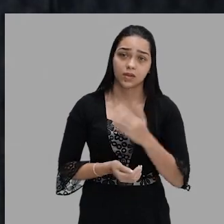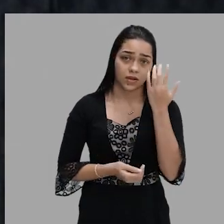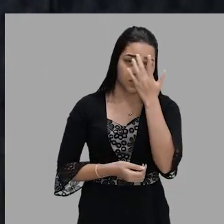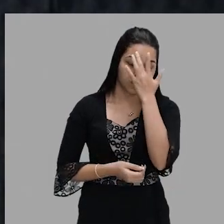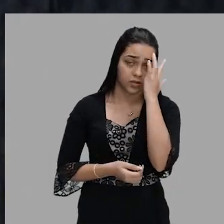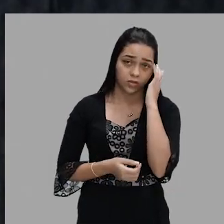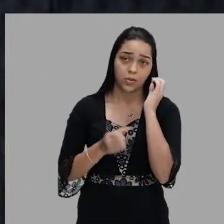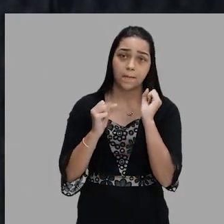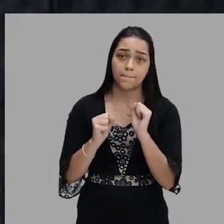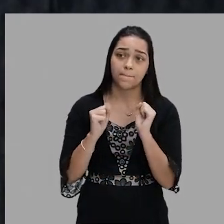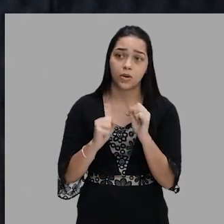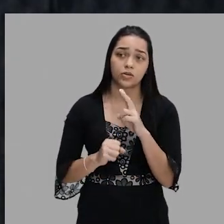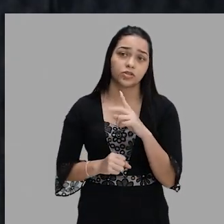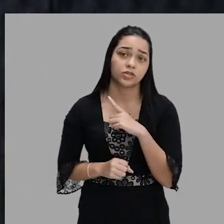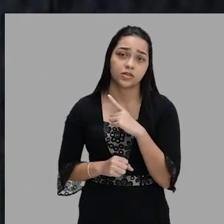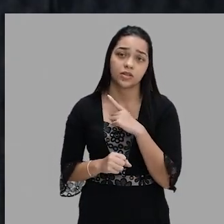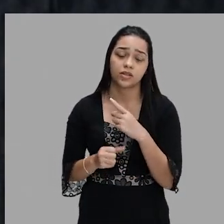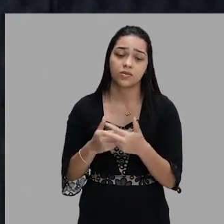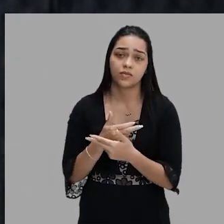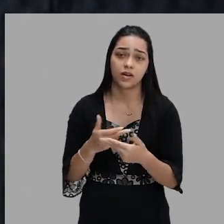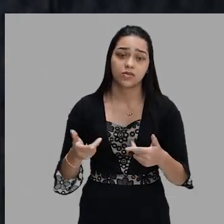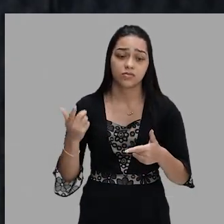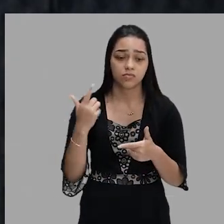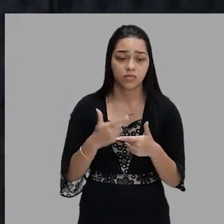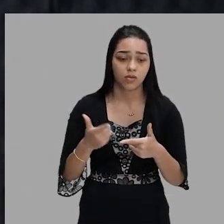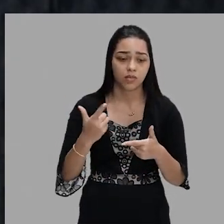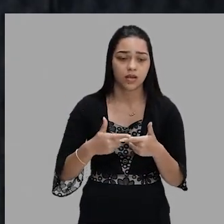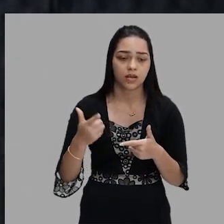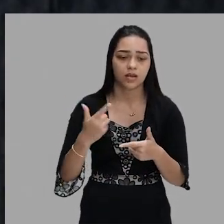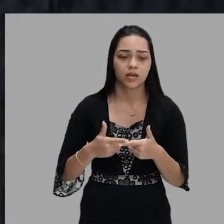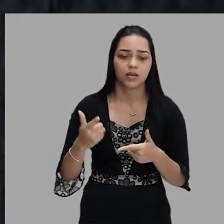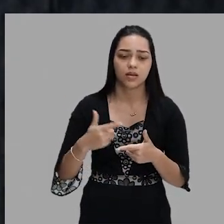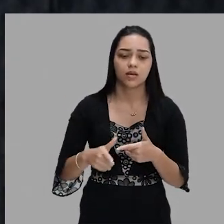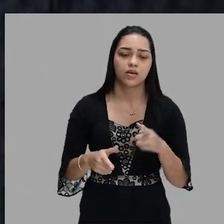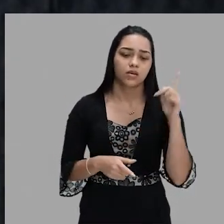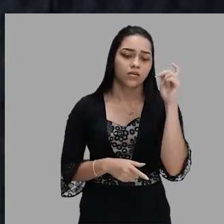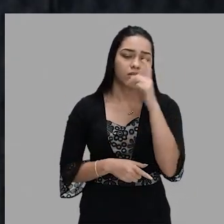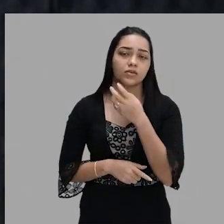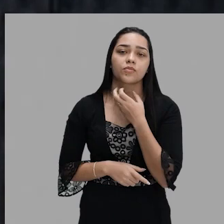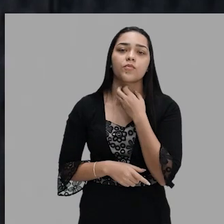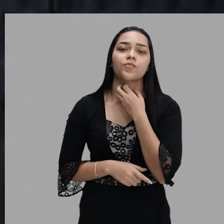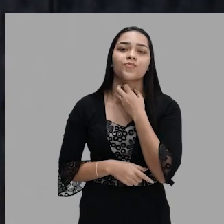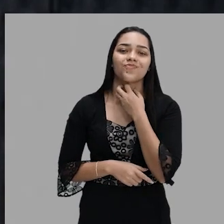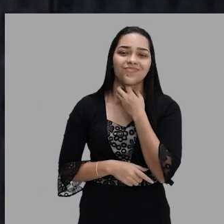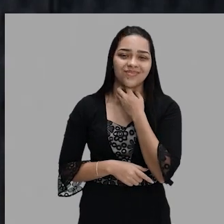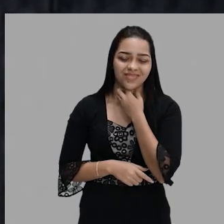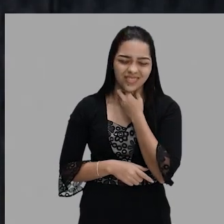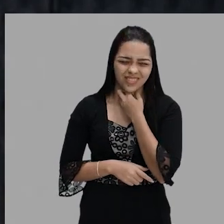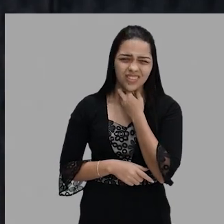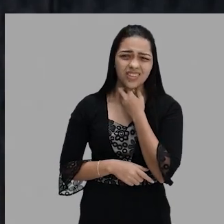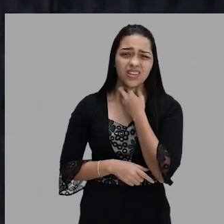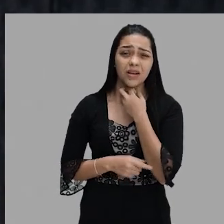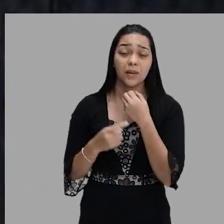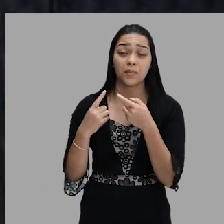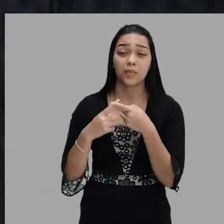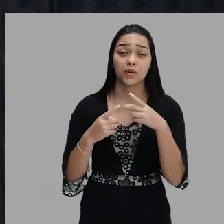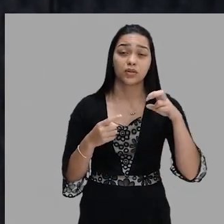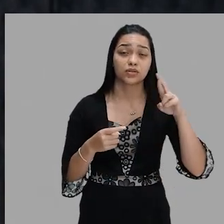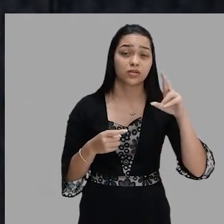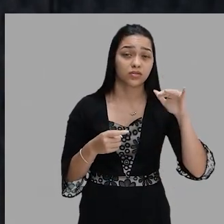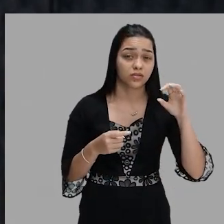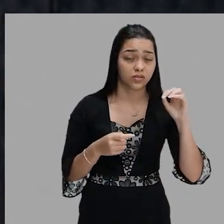indivíduo, ele vai ter uma série de problemas aqui. Dificuldade de engolir, porque os